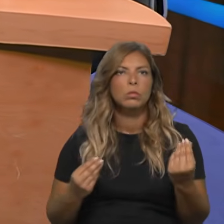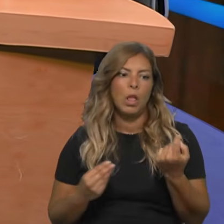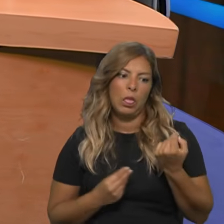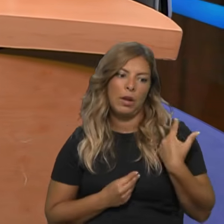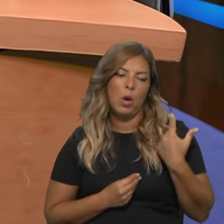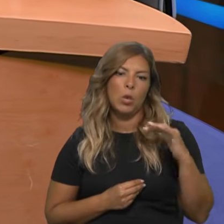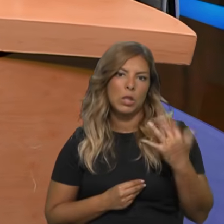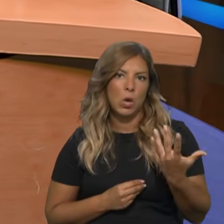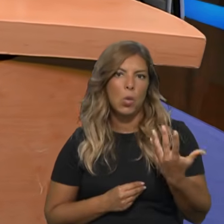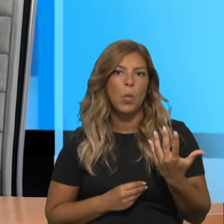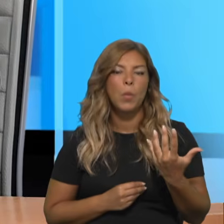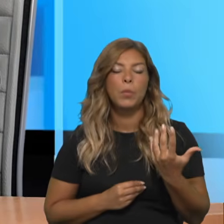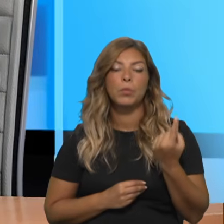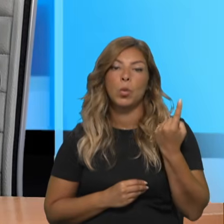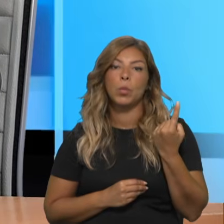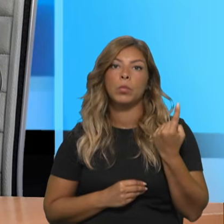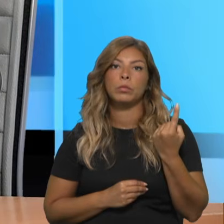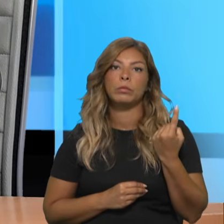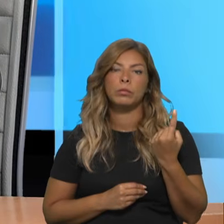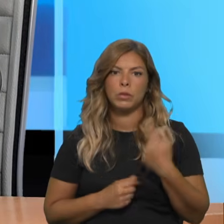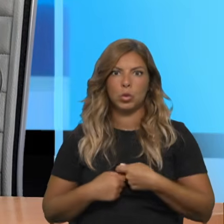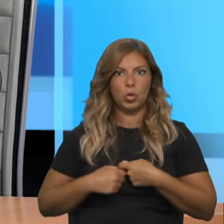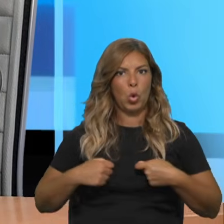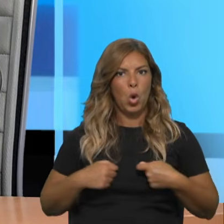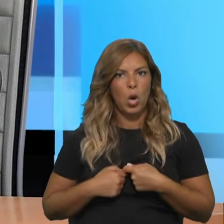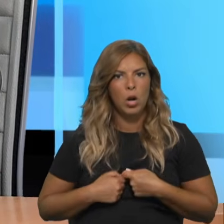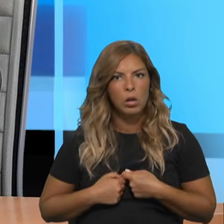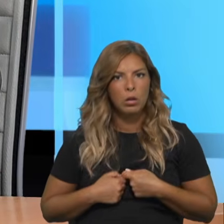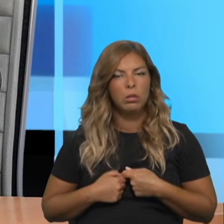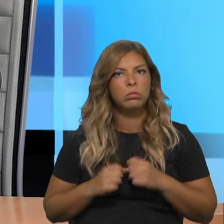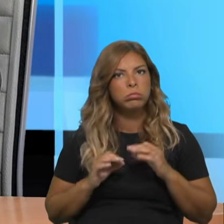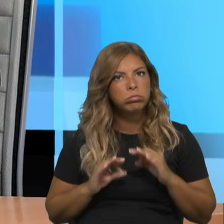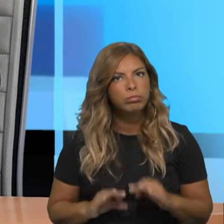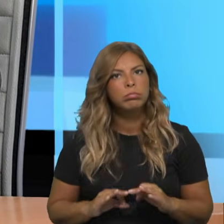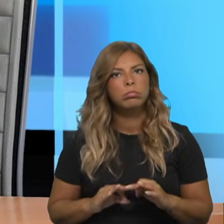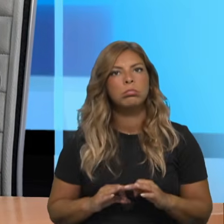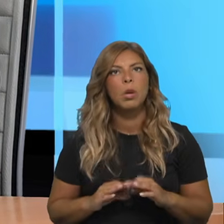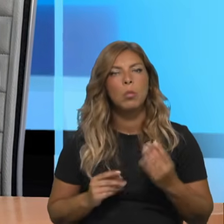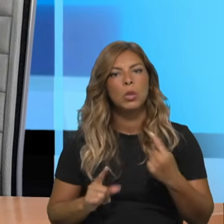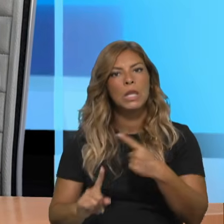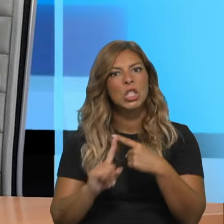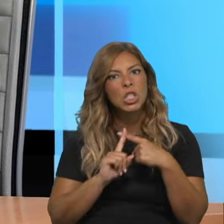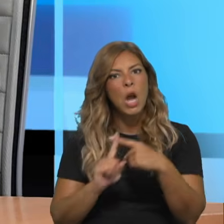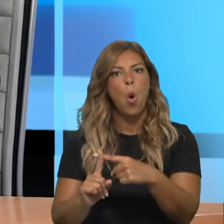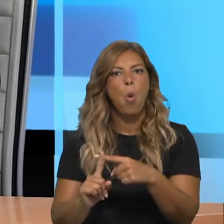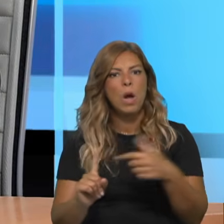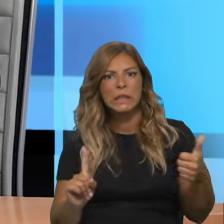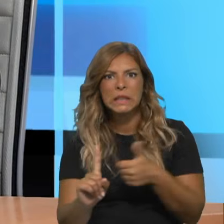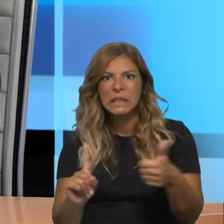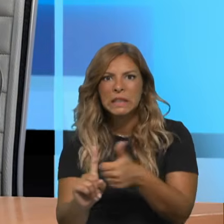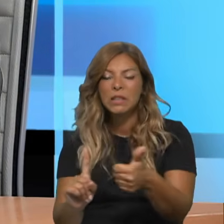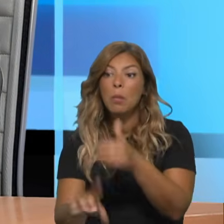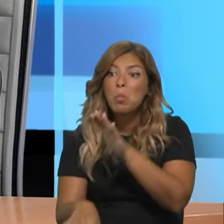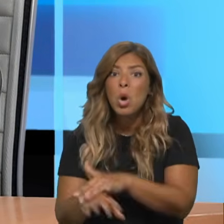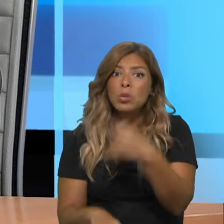Recentemente, uma que nos deixou também particularmente chocados. Há, de facto, cristãos que são perseguidos por serem cristãos,